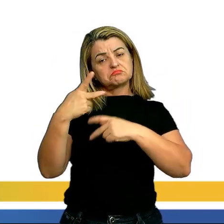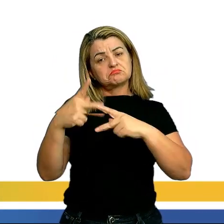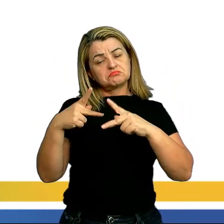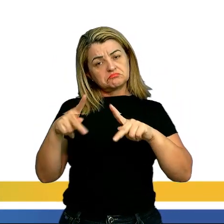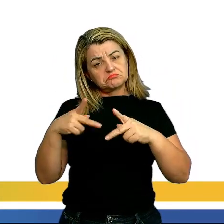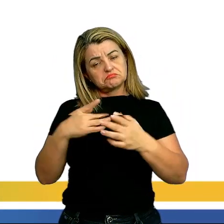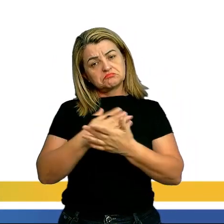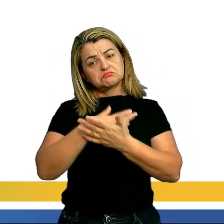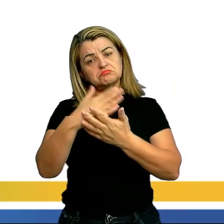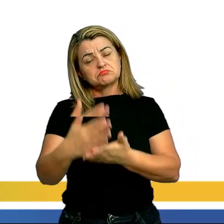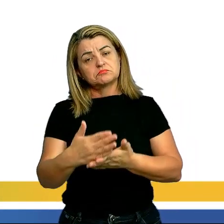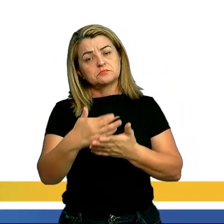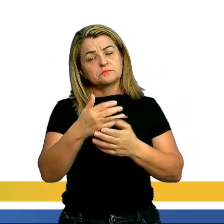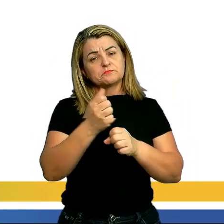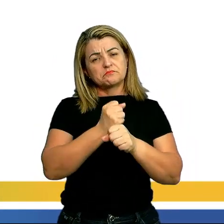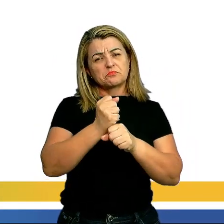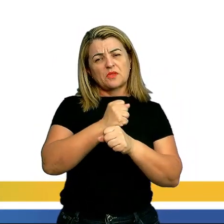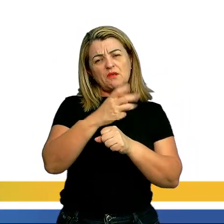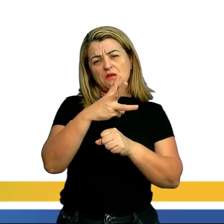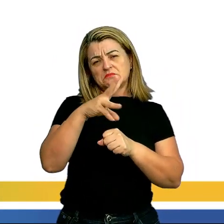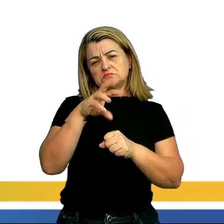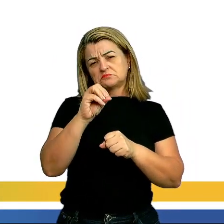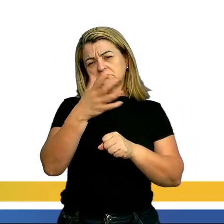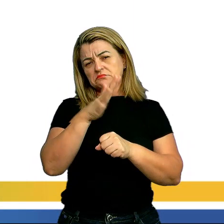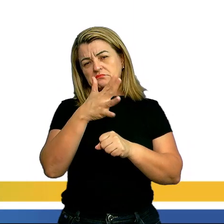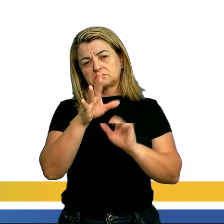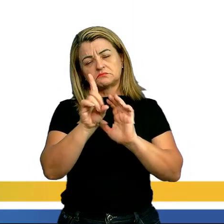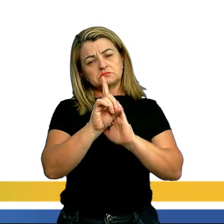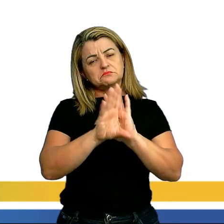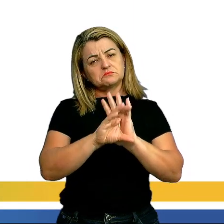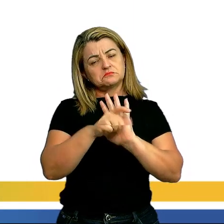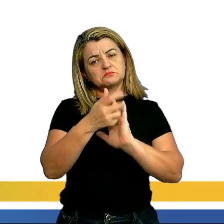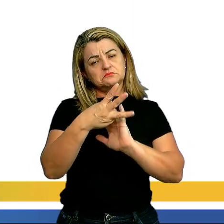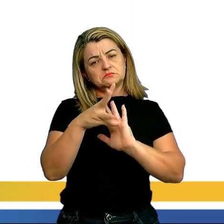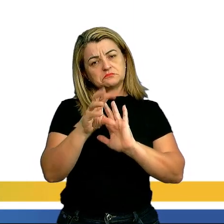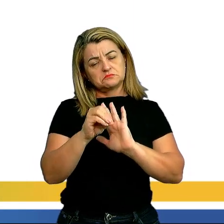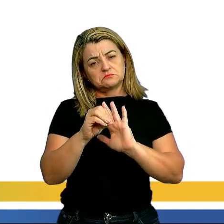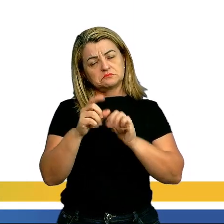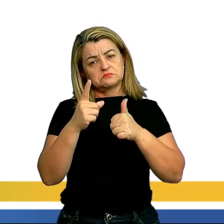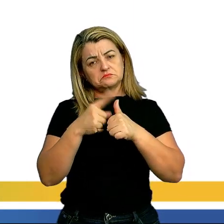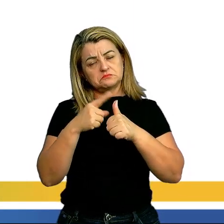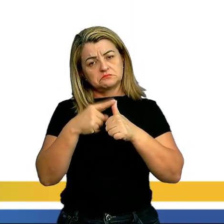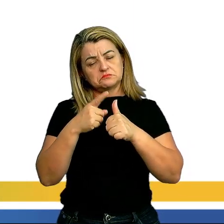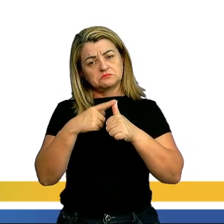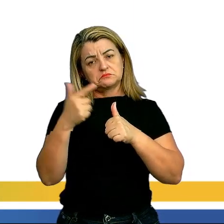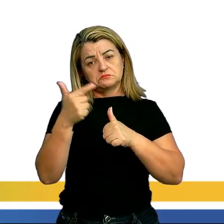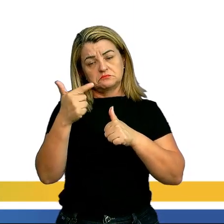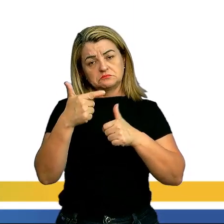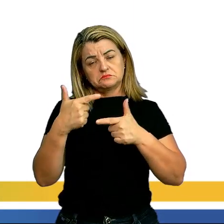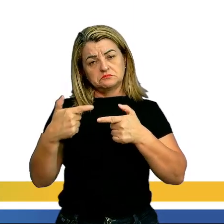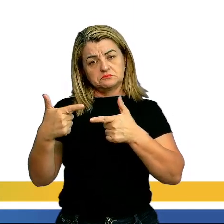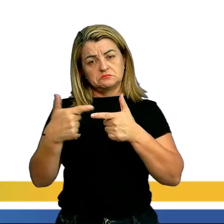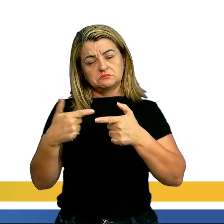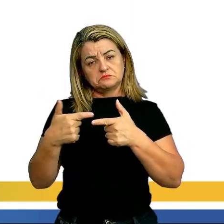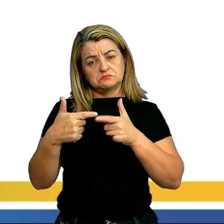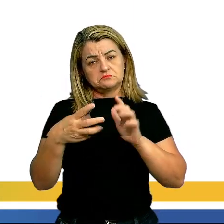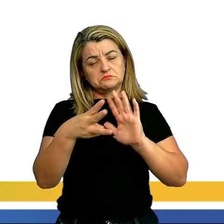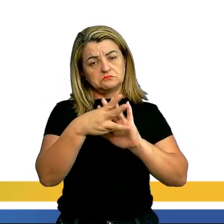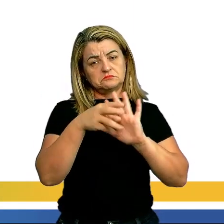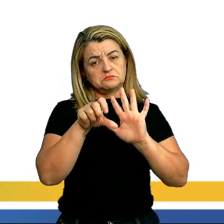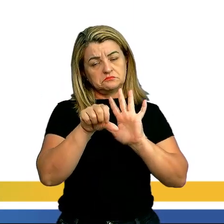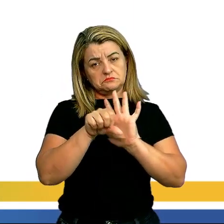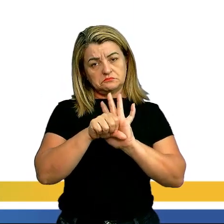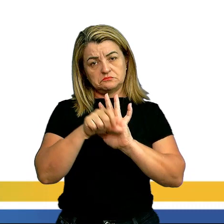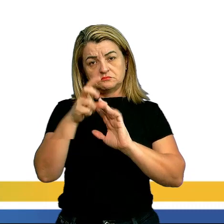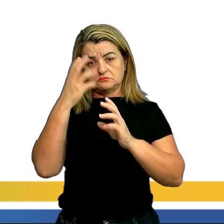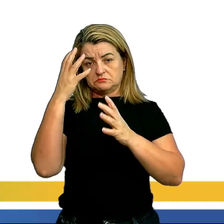anos 30, ali no início da década de 30, que foi a eleição. A Segunda Guerra Mundial, ela vai começar em 39, tá?